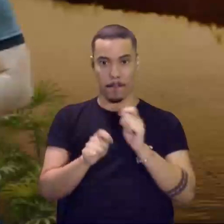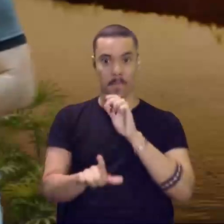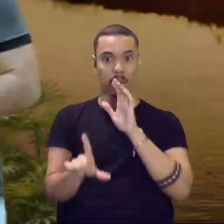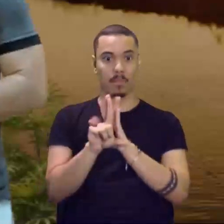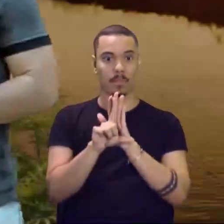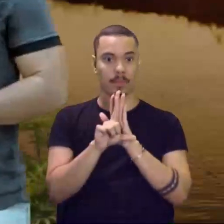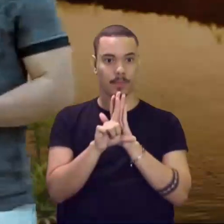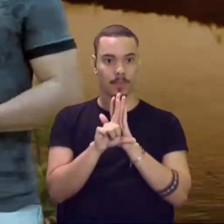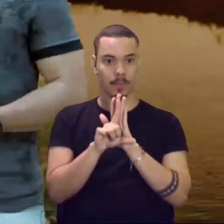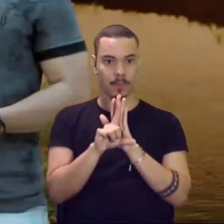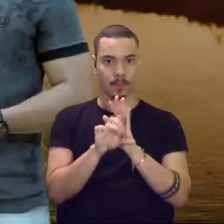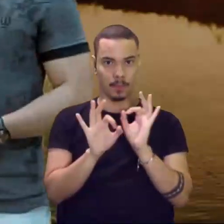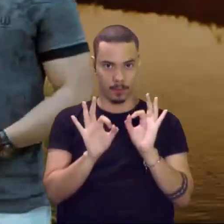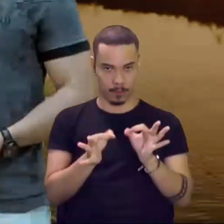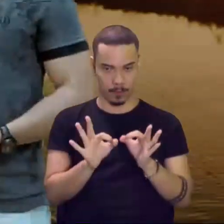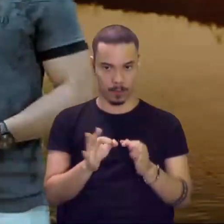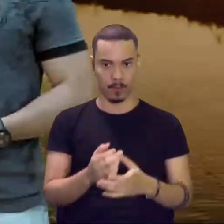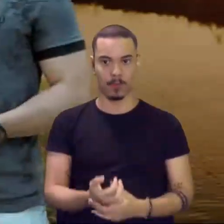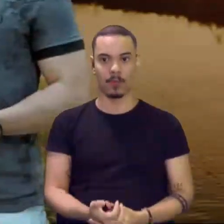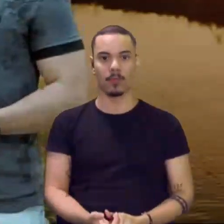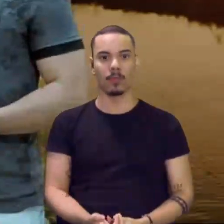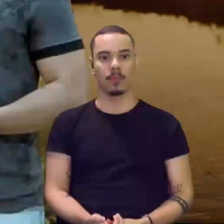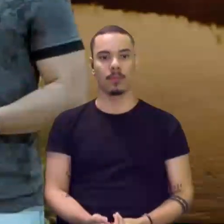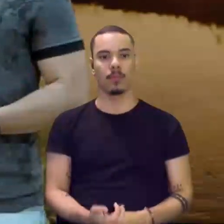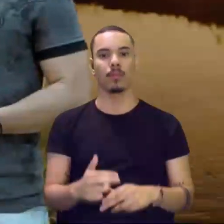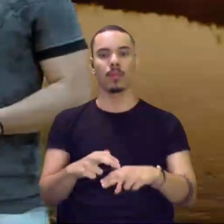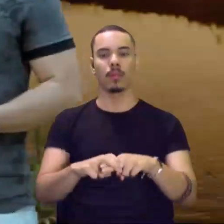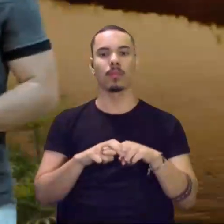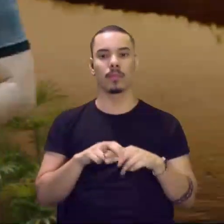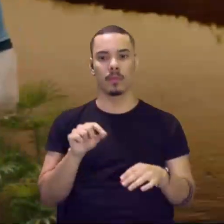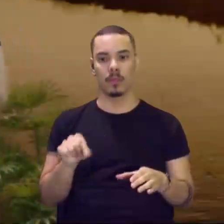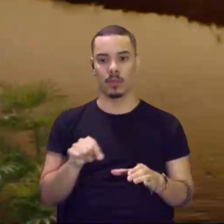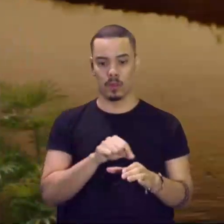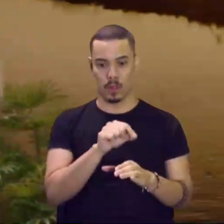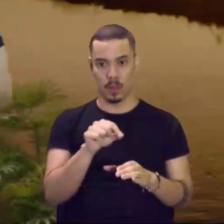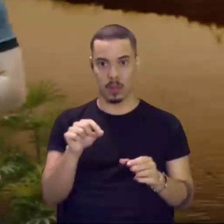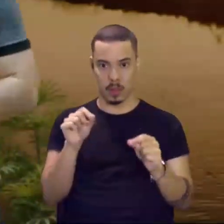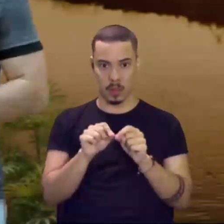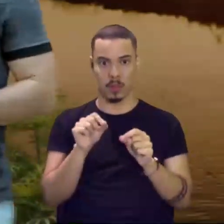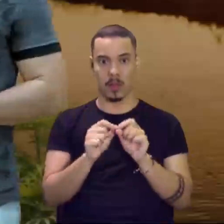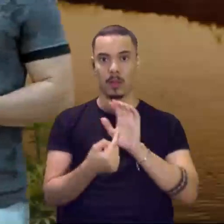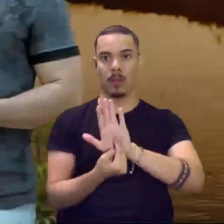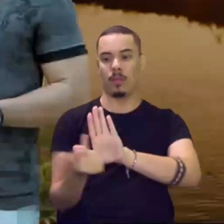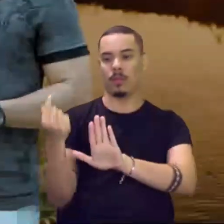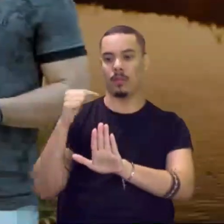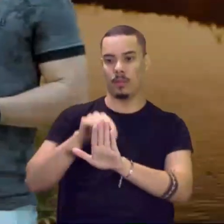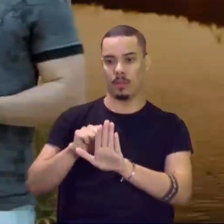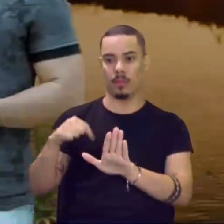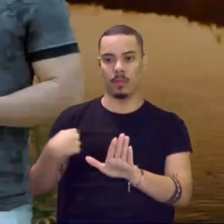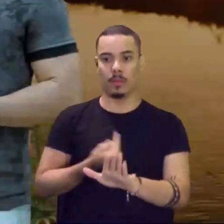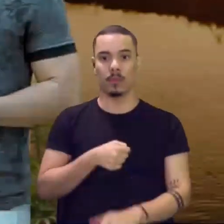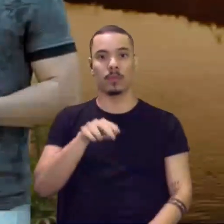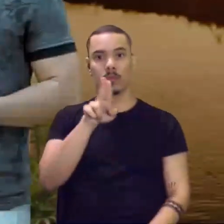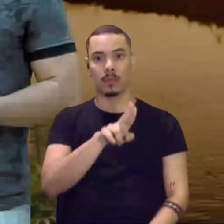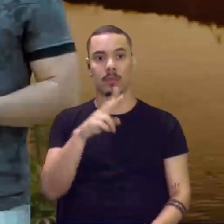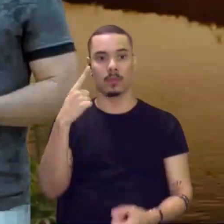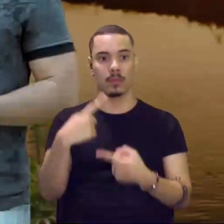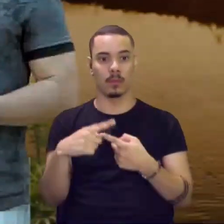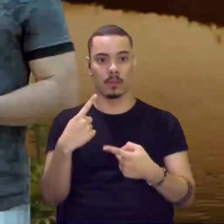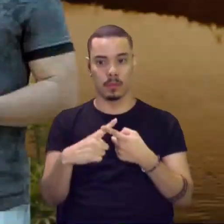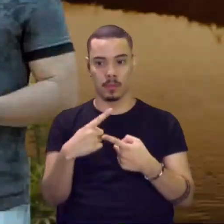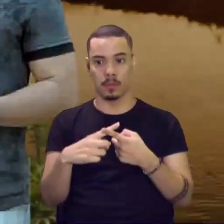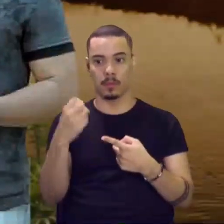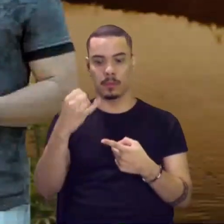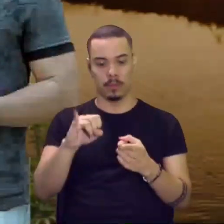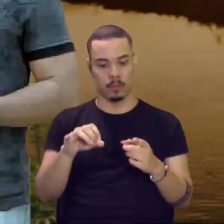isso? Perfeito, legal. Então, o xadrez ele faz essa metáfora que a gente utiliza, porque o jogo de xadrez